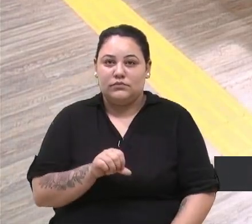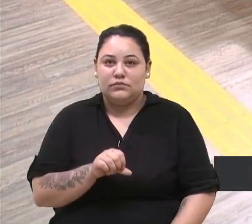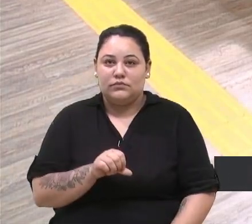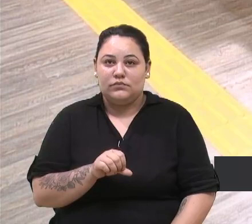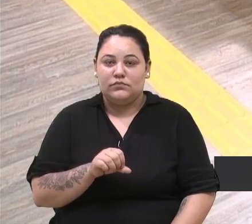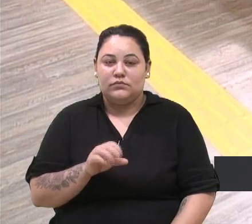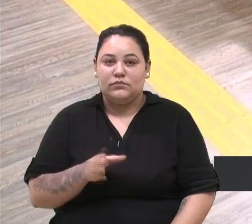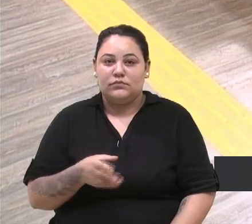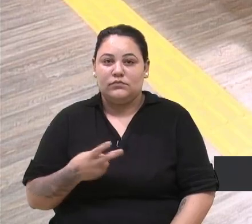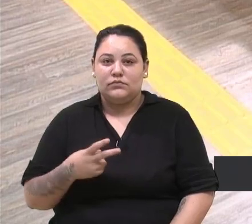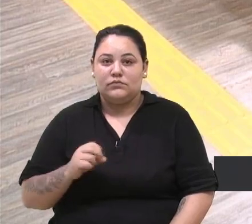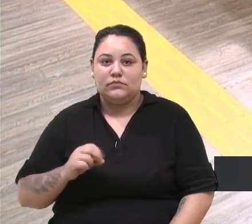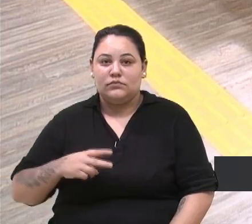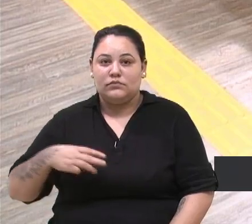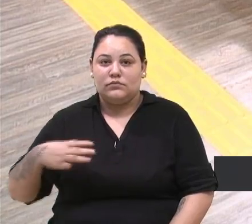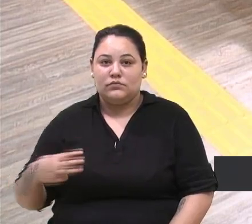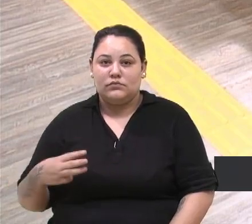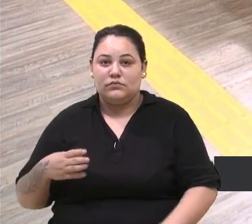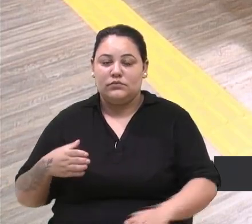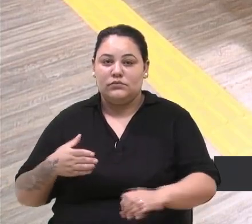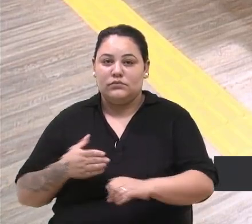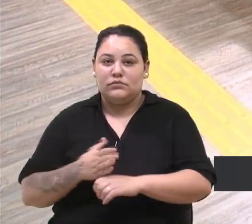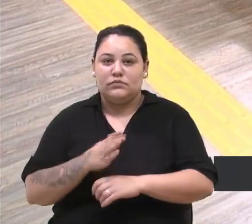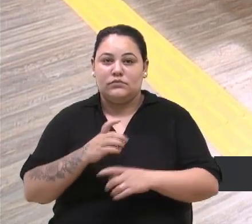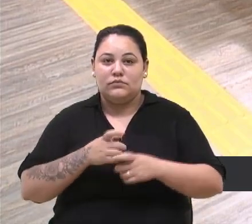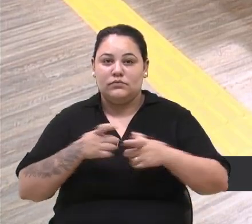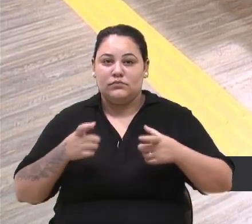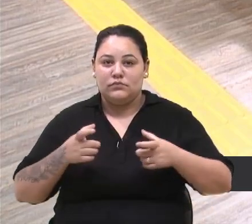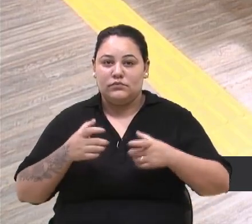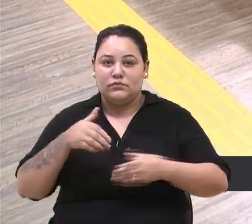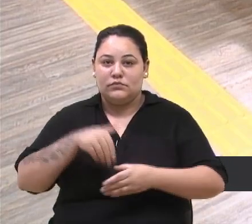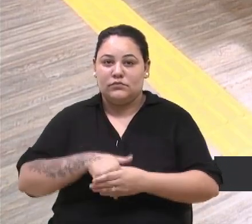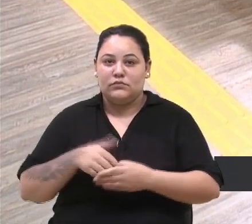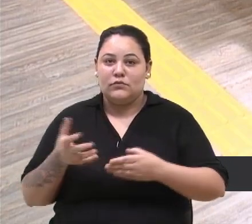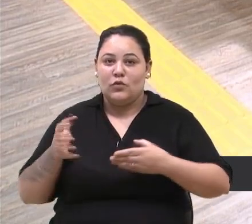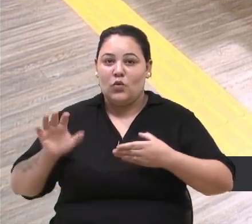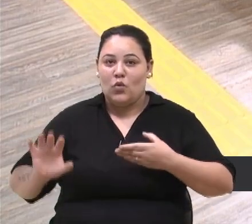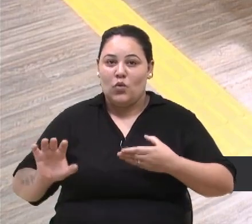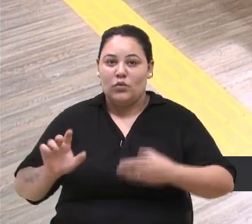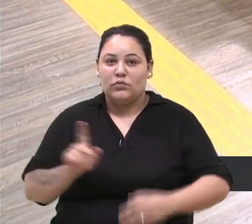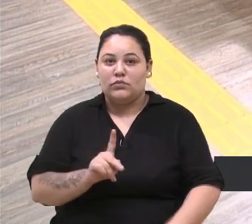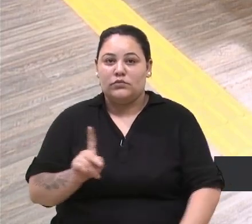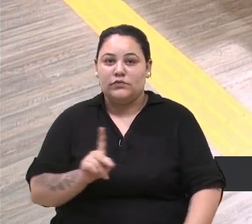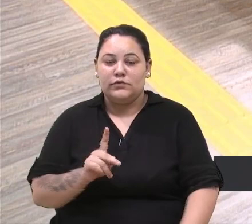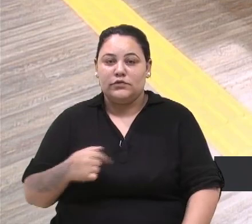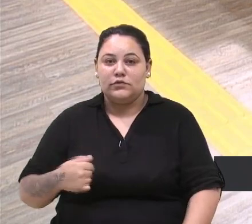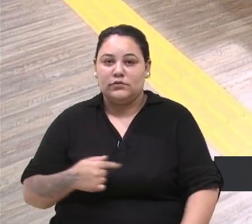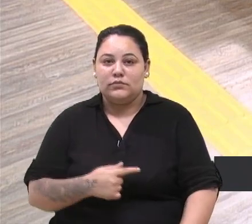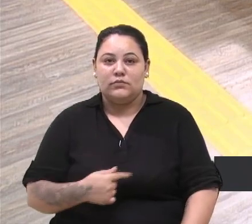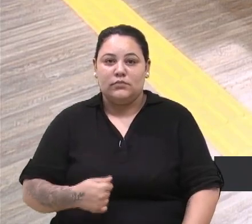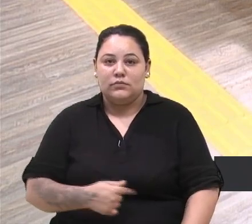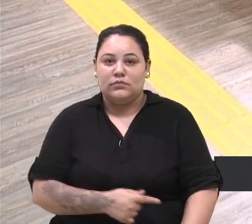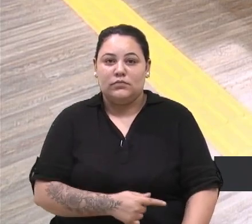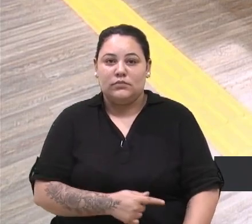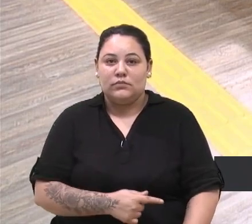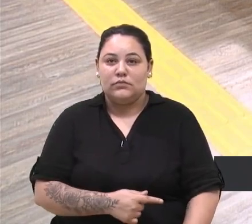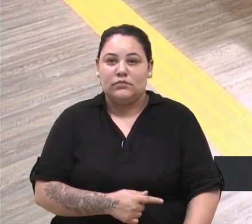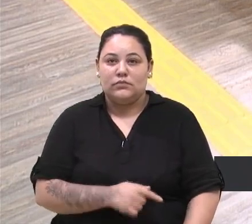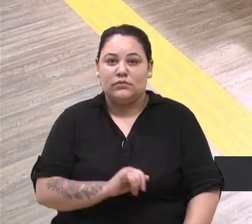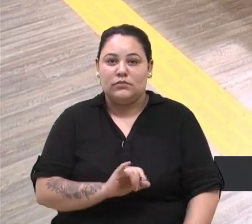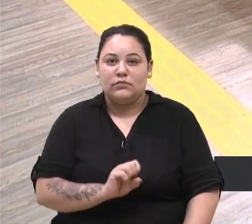39/2023 foi aprovado por maioria com votos contrários. Professor Zanquim e Isabela.